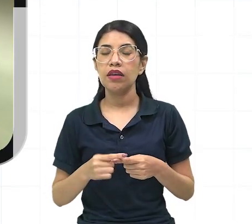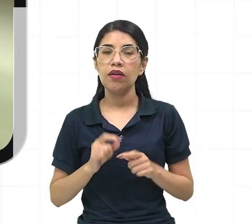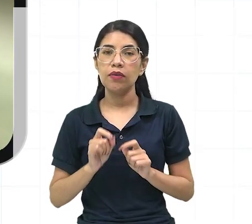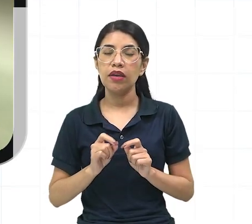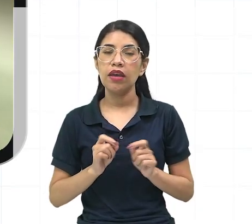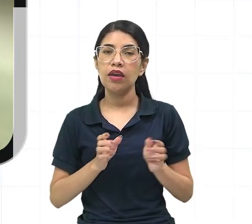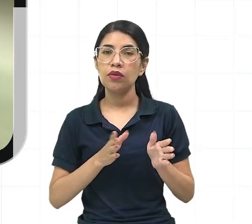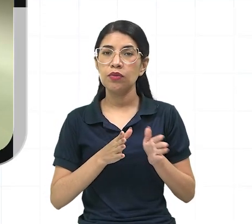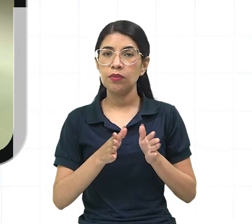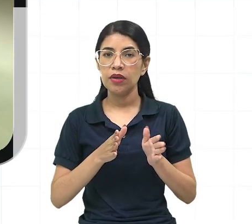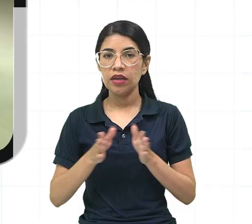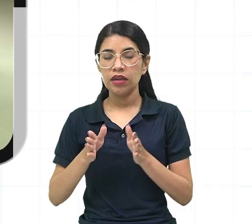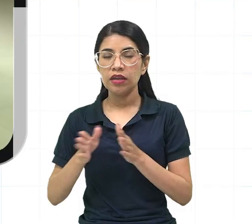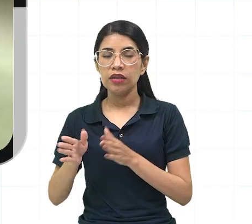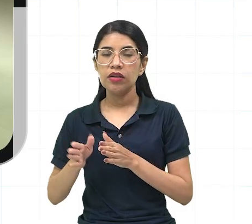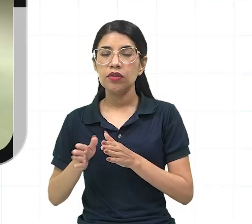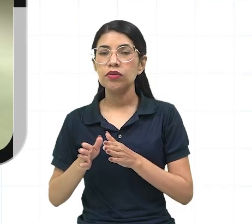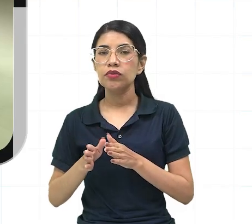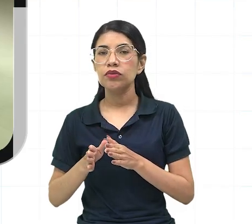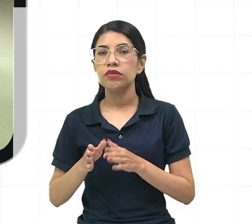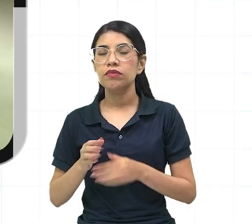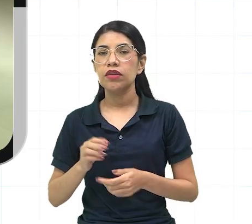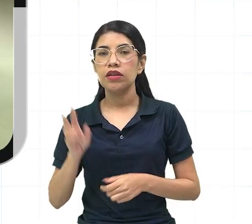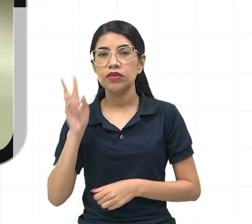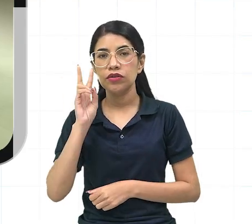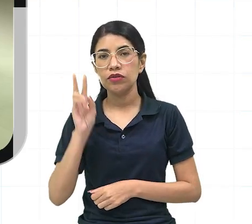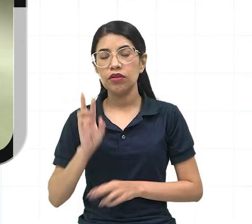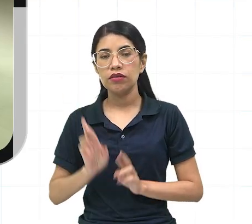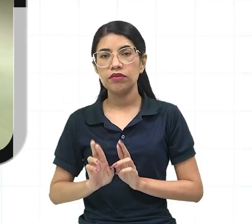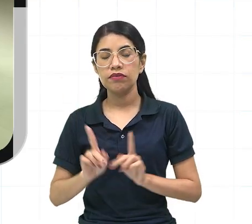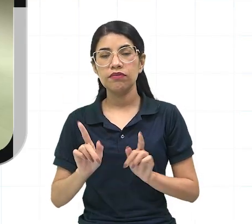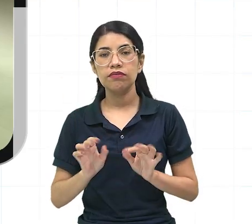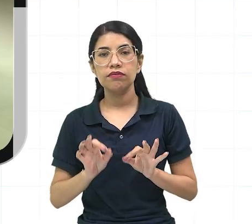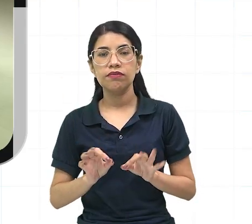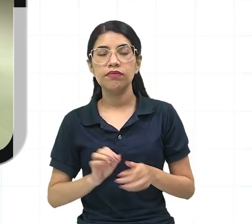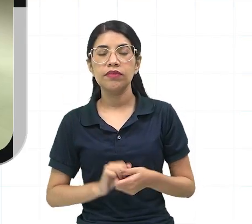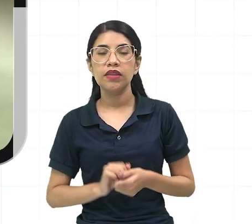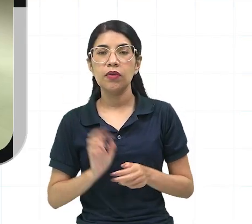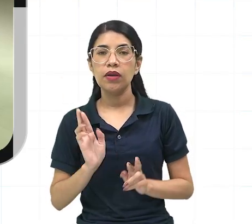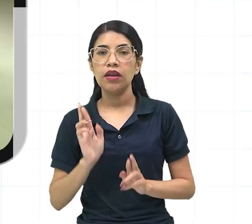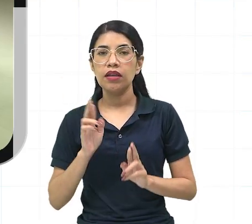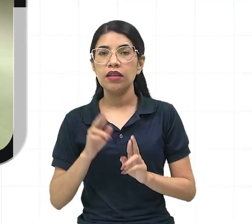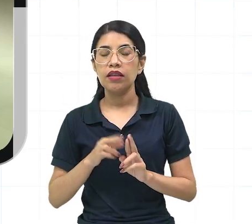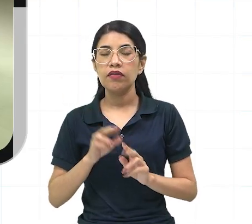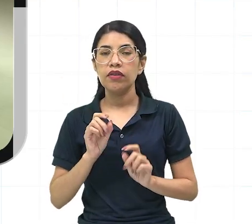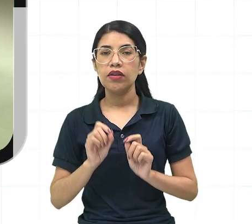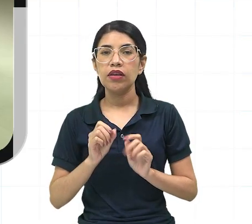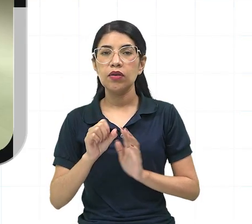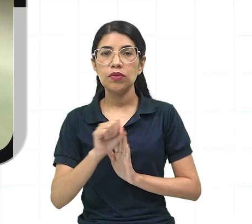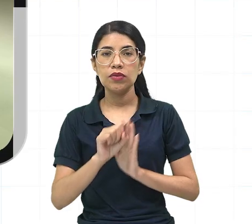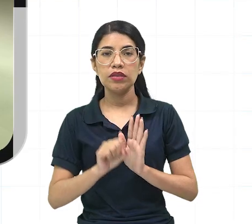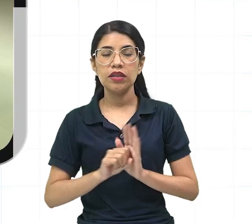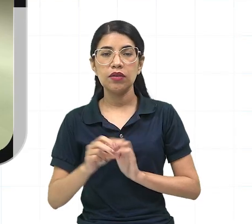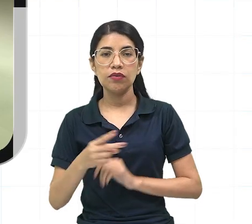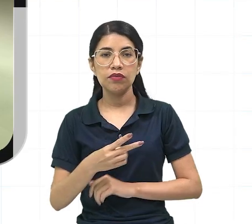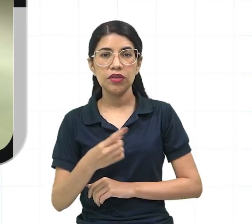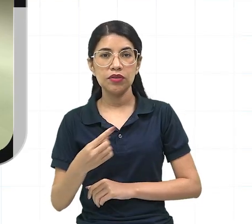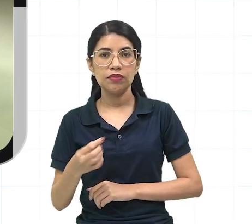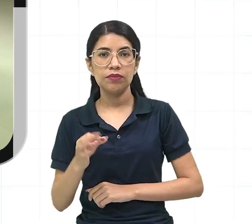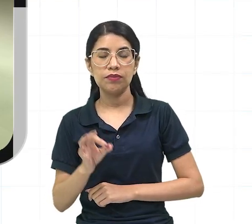cortes temporais diferentes. Esse figurino que a gente está vendo aqui se remete ao século